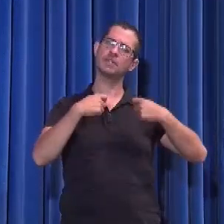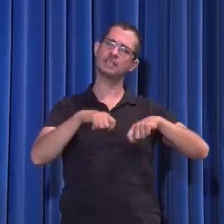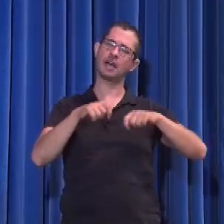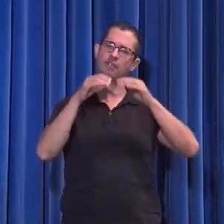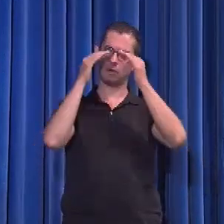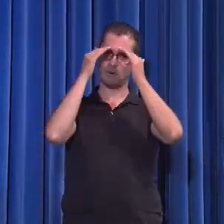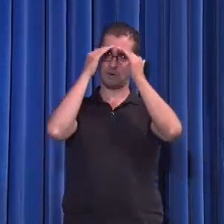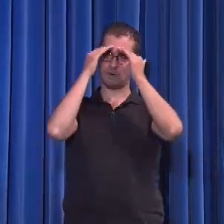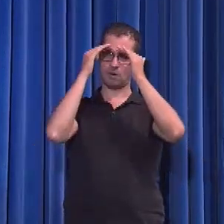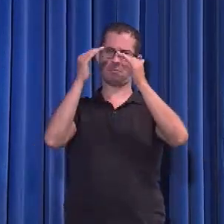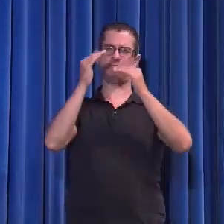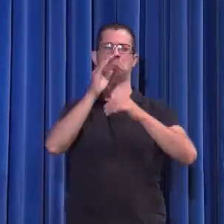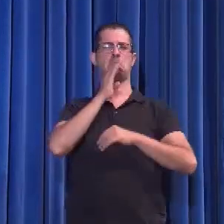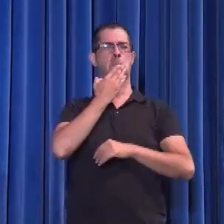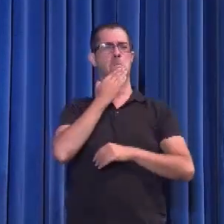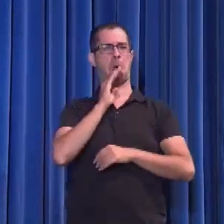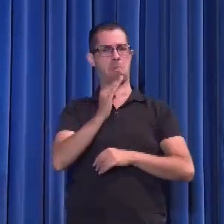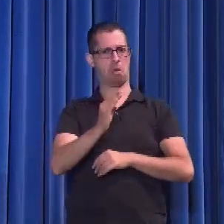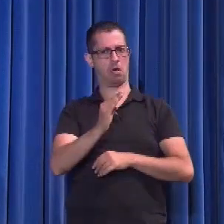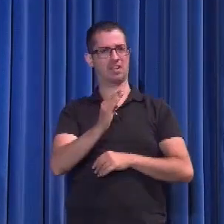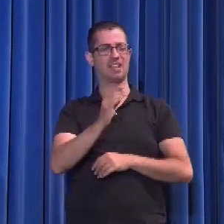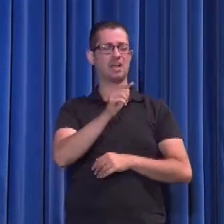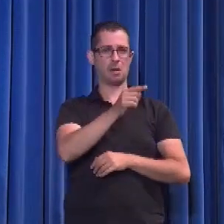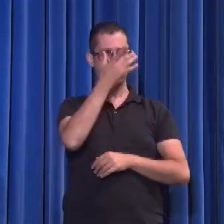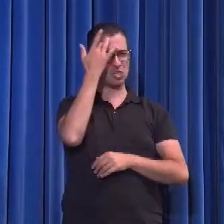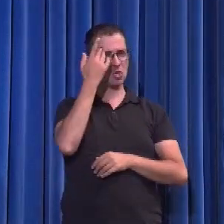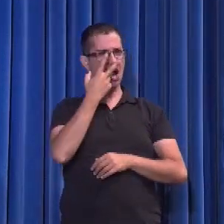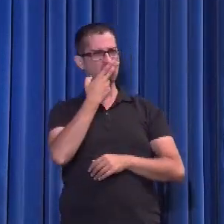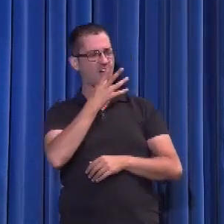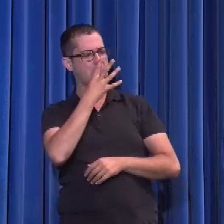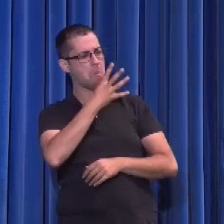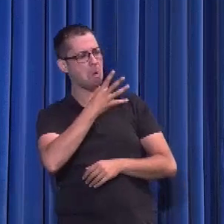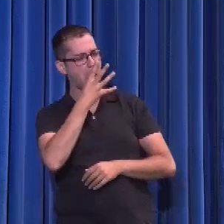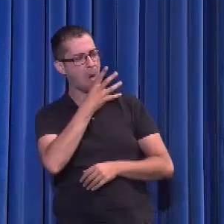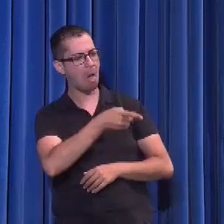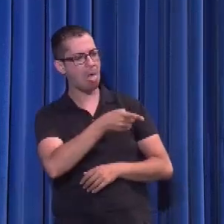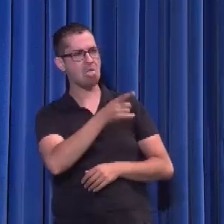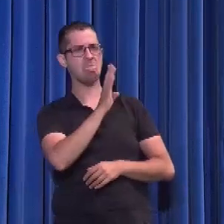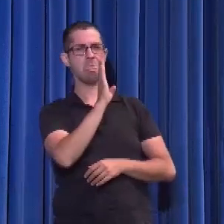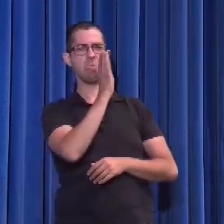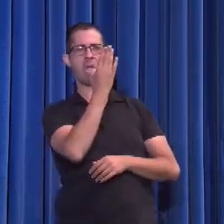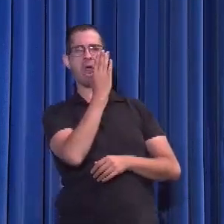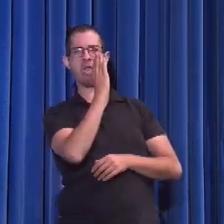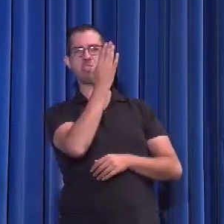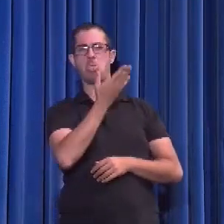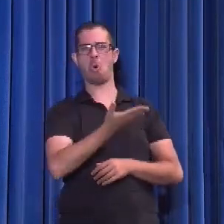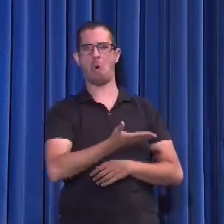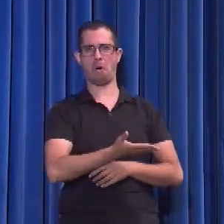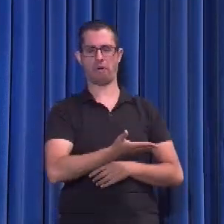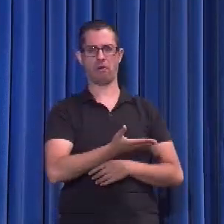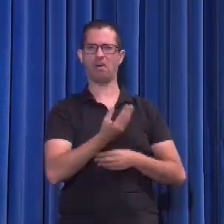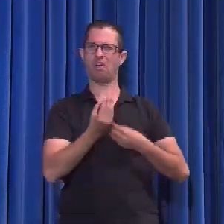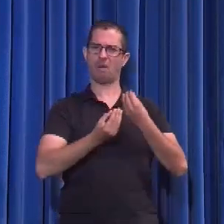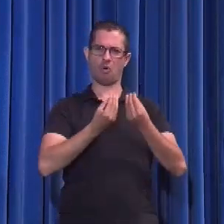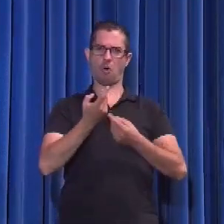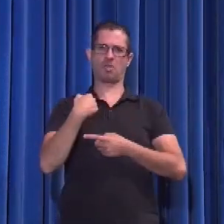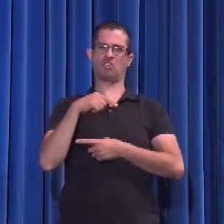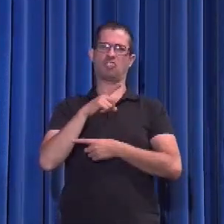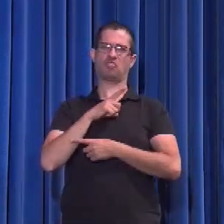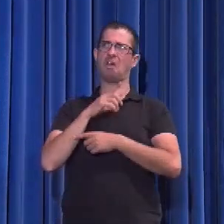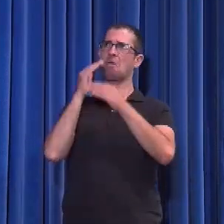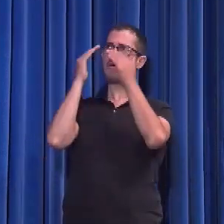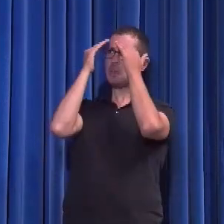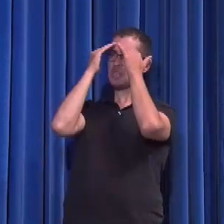Babilônia. Então ele é tido como traidor, porque ele diz assim, o povo diz, como que nós vamos submeter aos nossos inimigos?